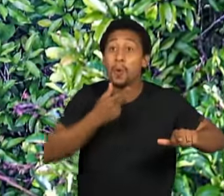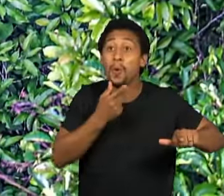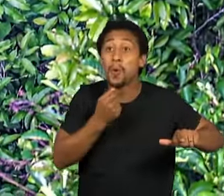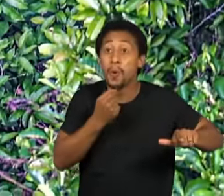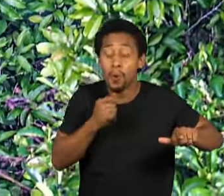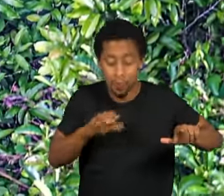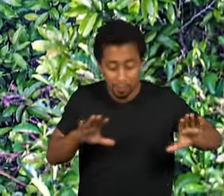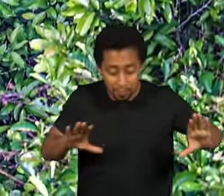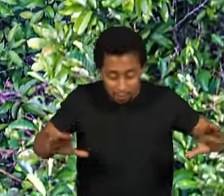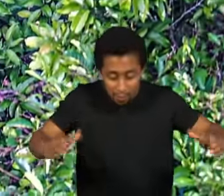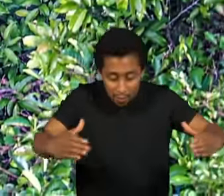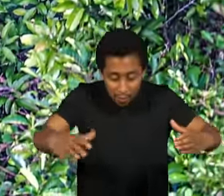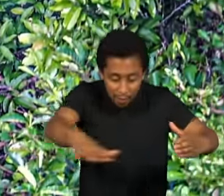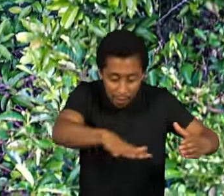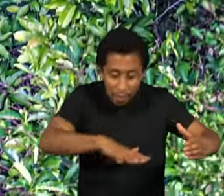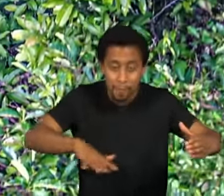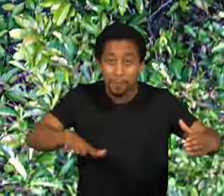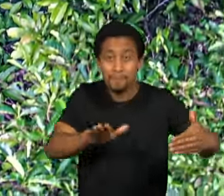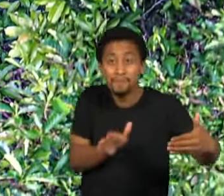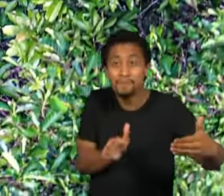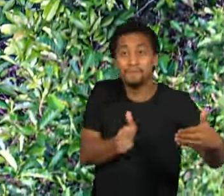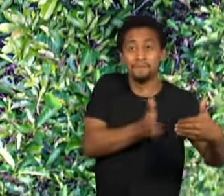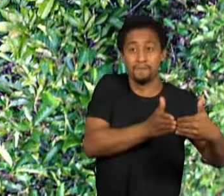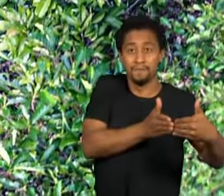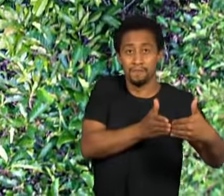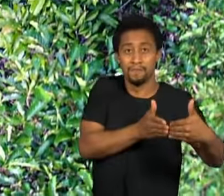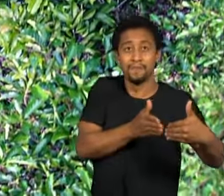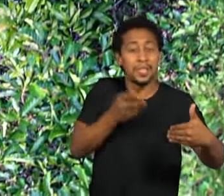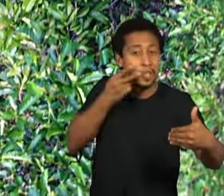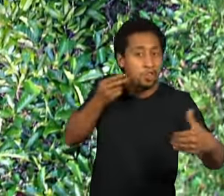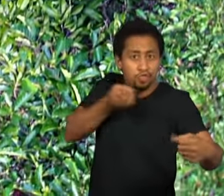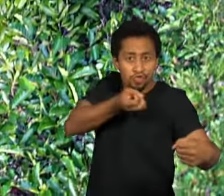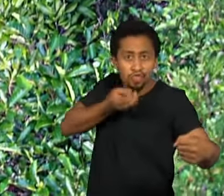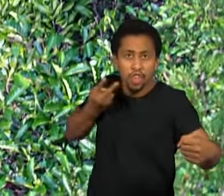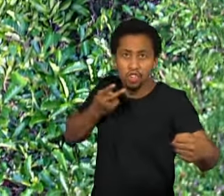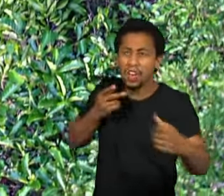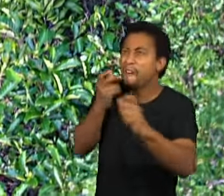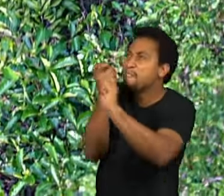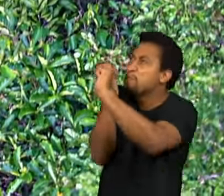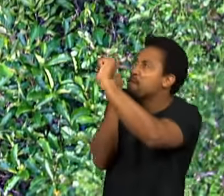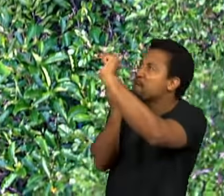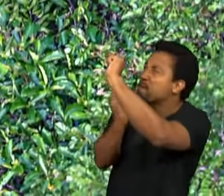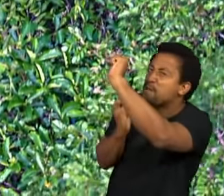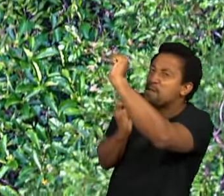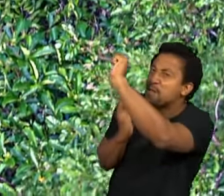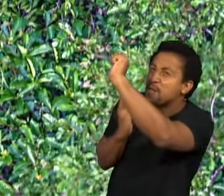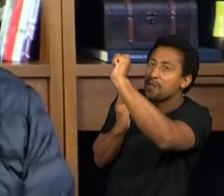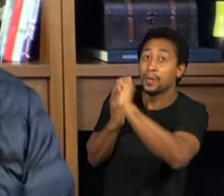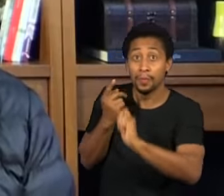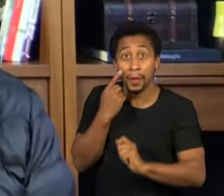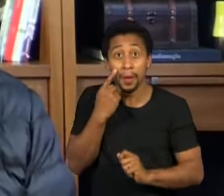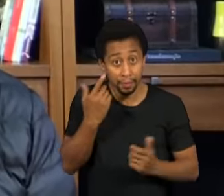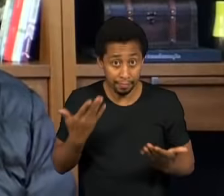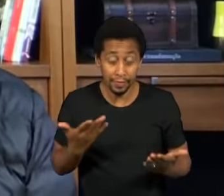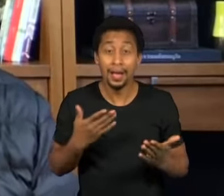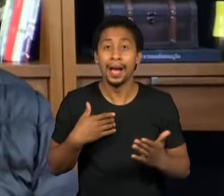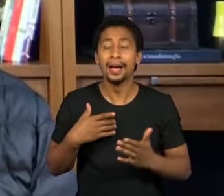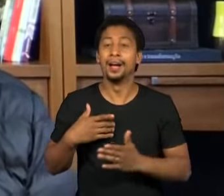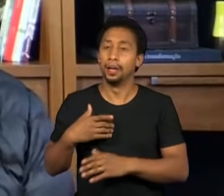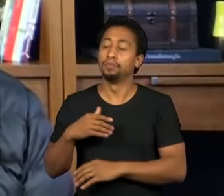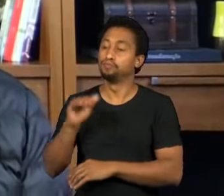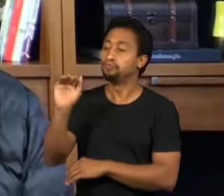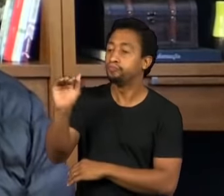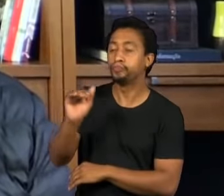isolados, a gente sabe que está tendo um problema, né, na política hoje, na FUNAI, no Brasil, de preservar, porque esses